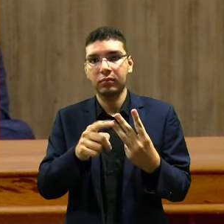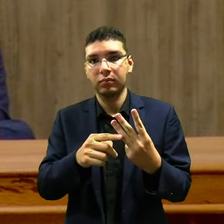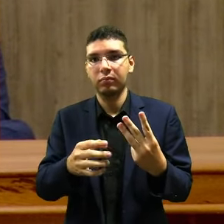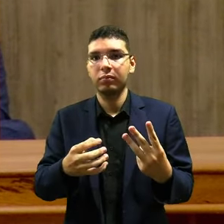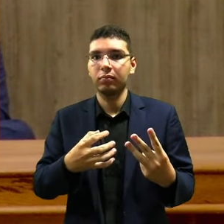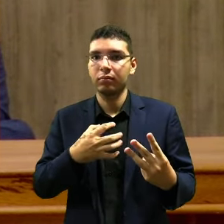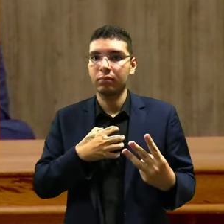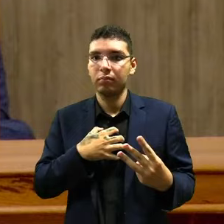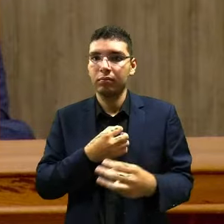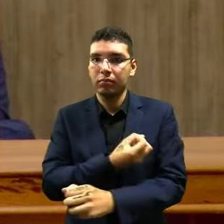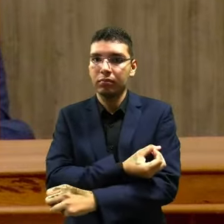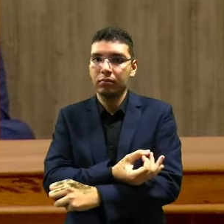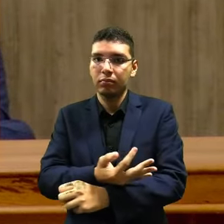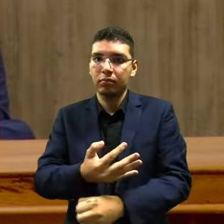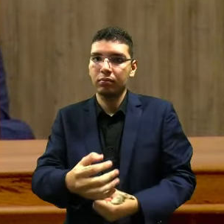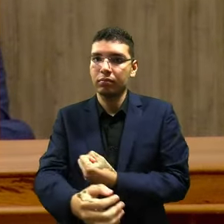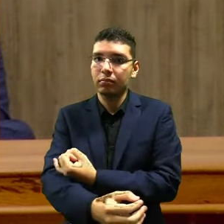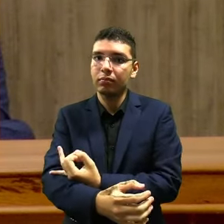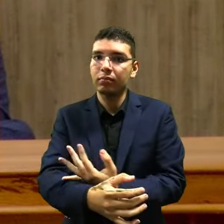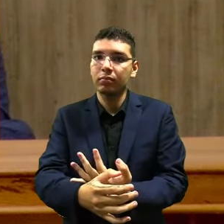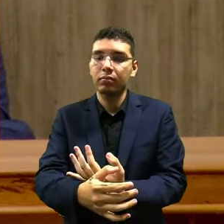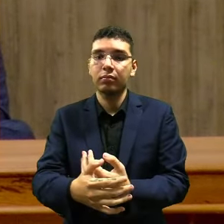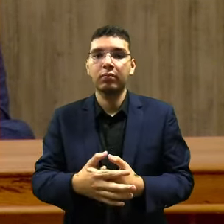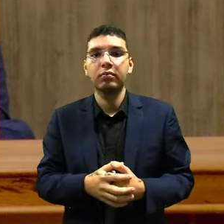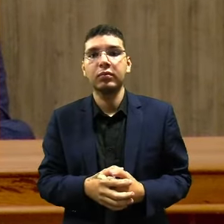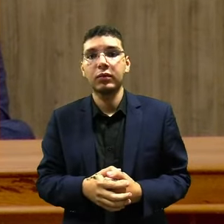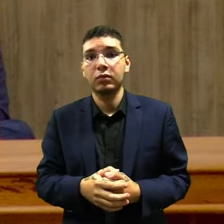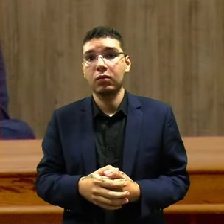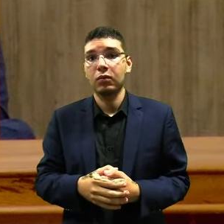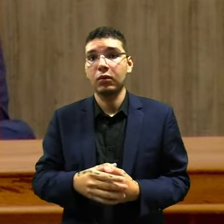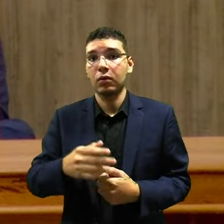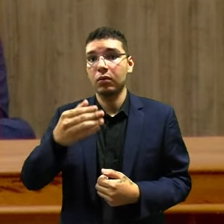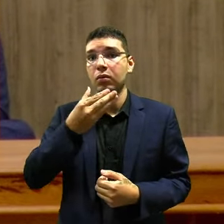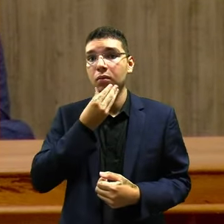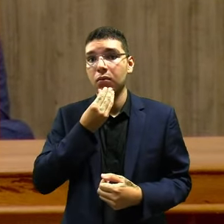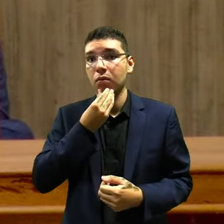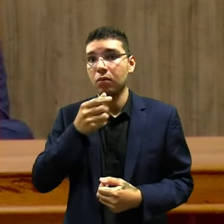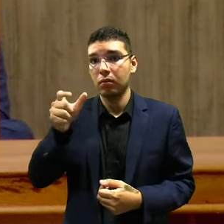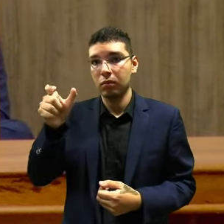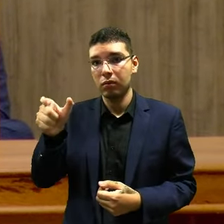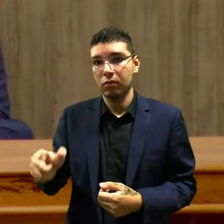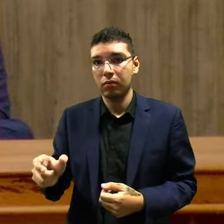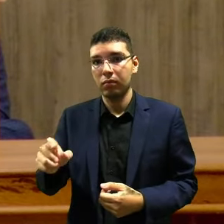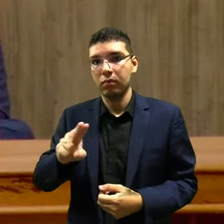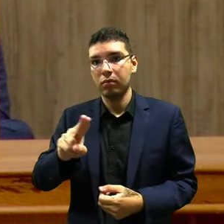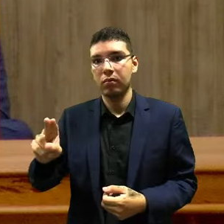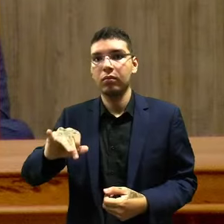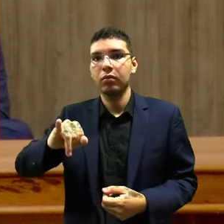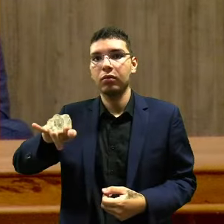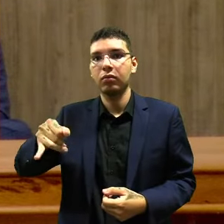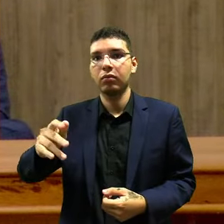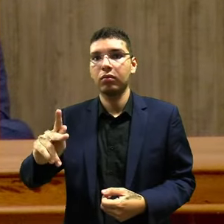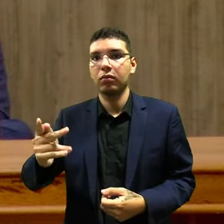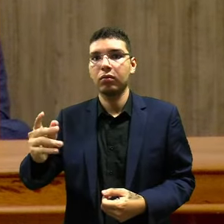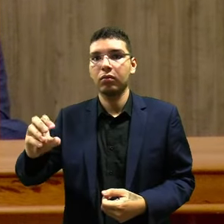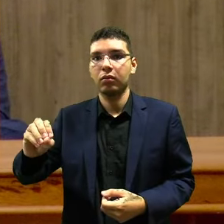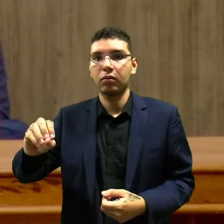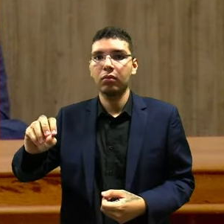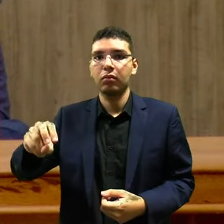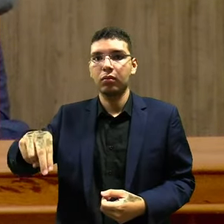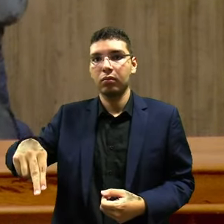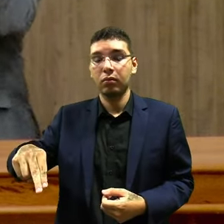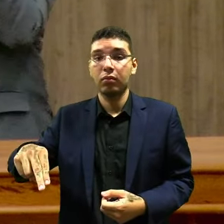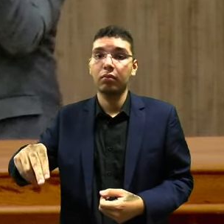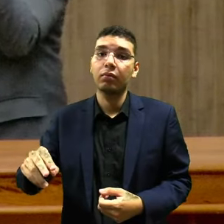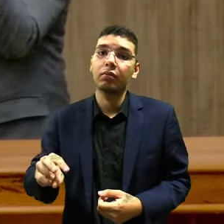emoção John w Watson que estudou a psicologia infantil ele pegou os